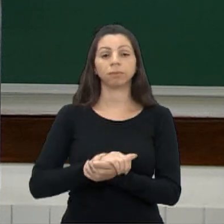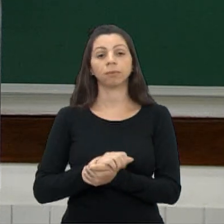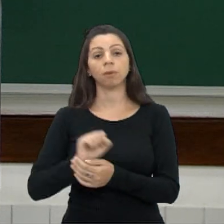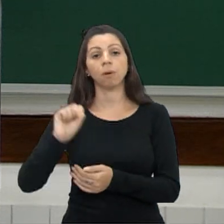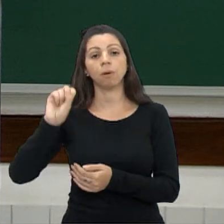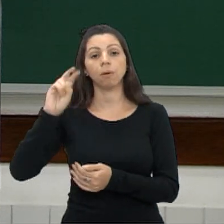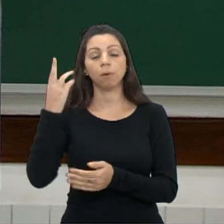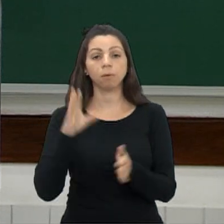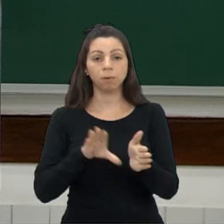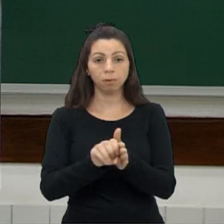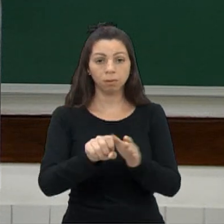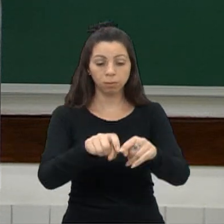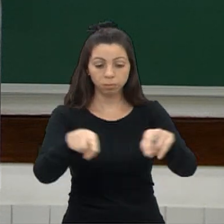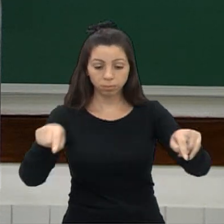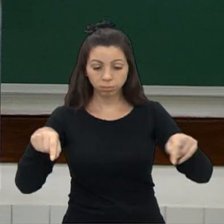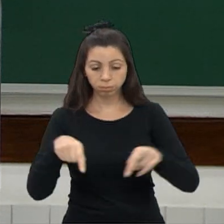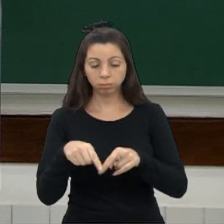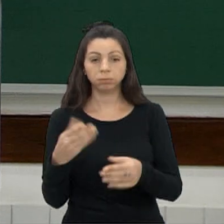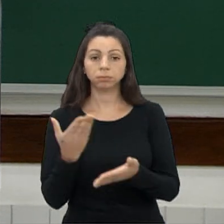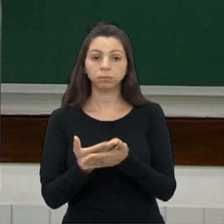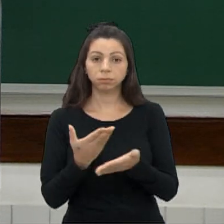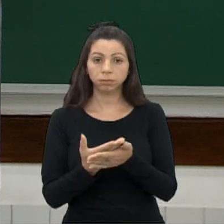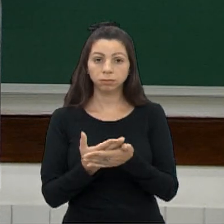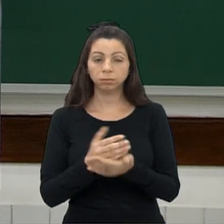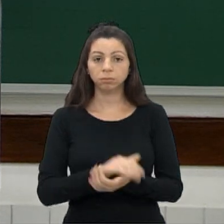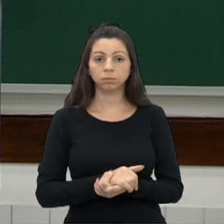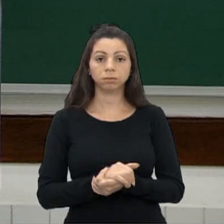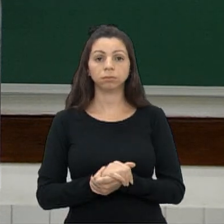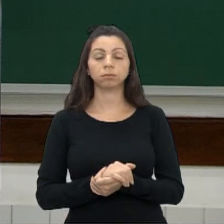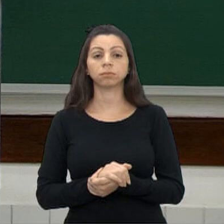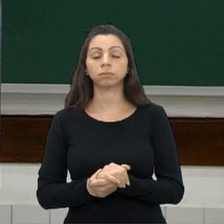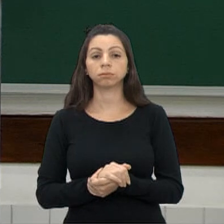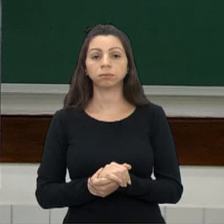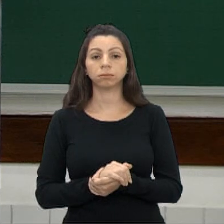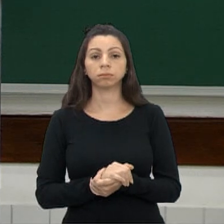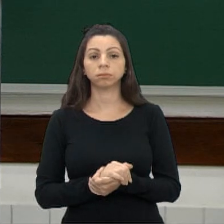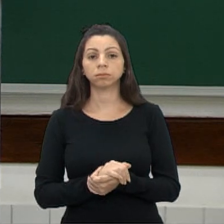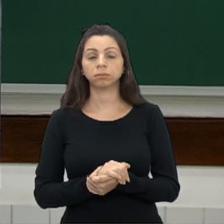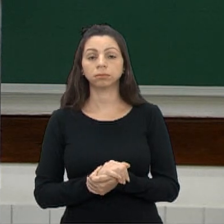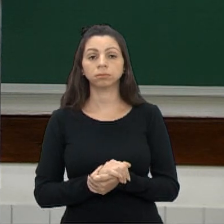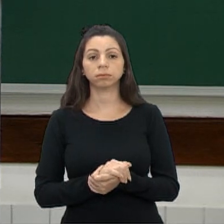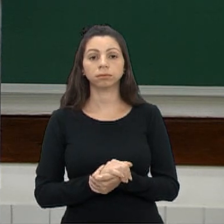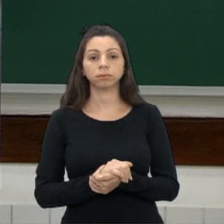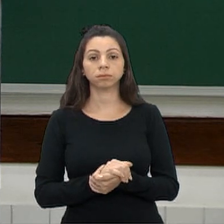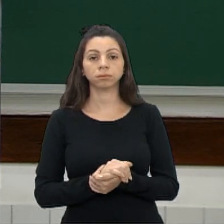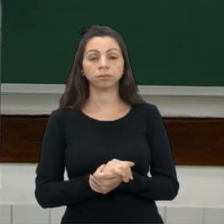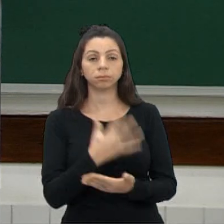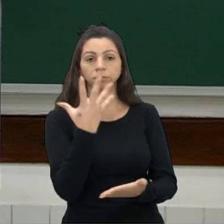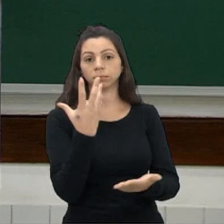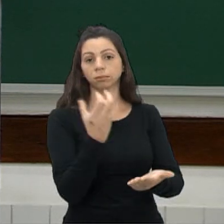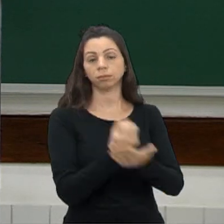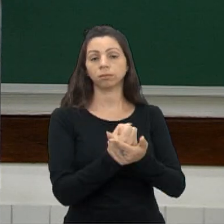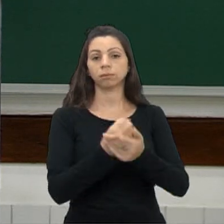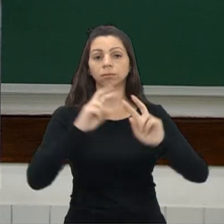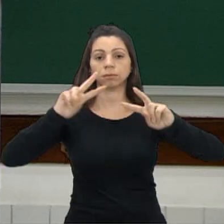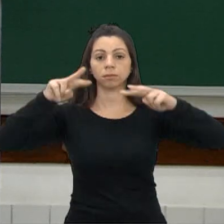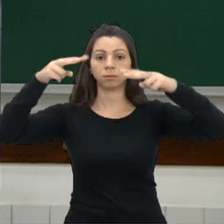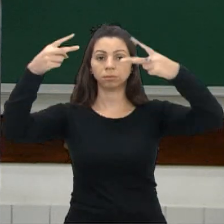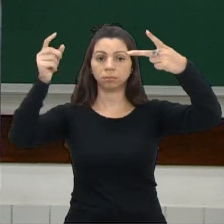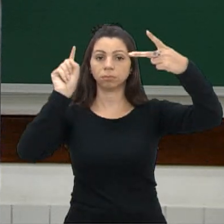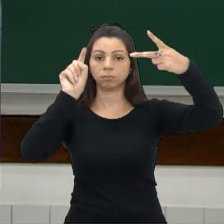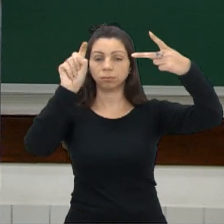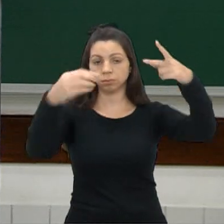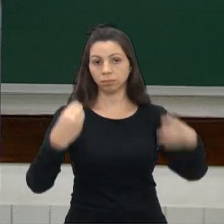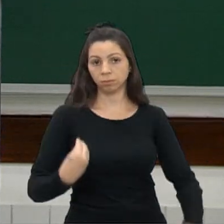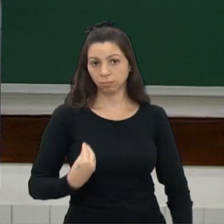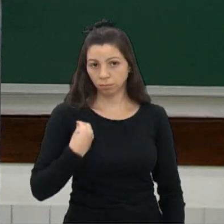Classroom, veja se você está marcando a frequência, respondendo a chamada e também resolva os